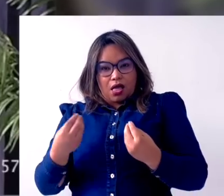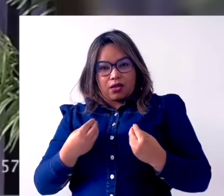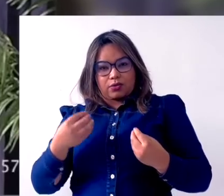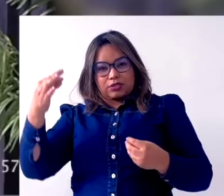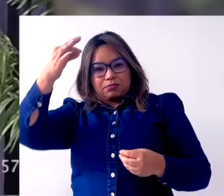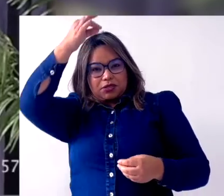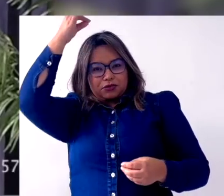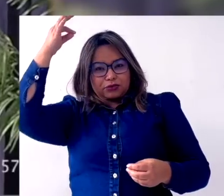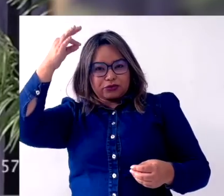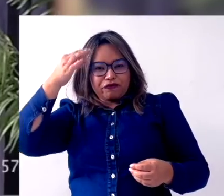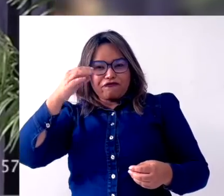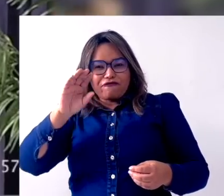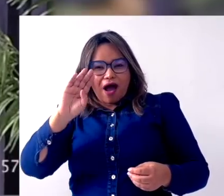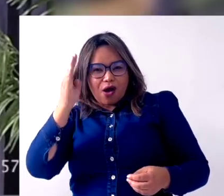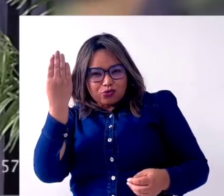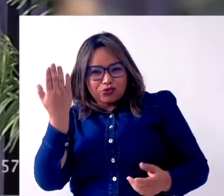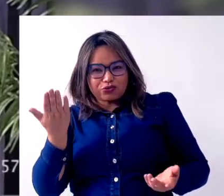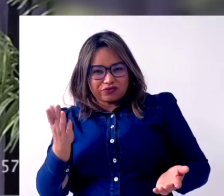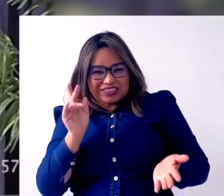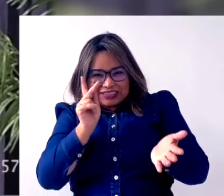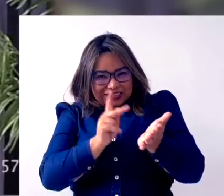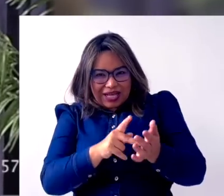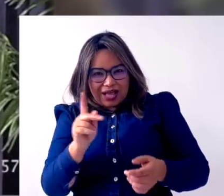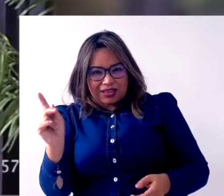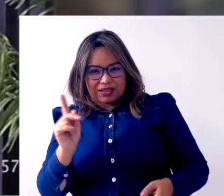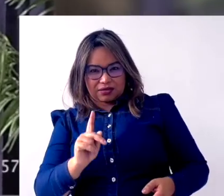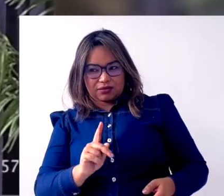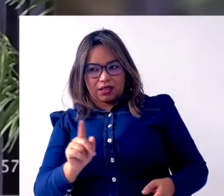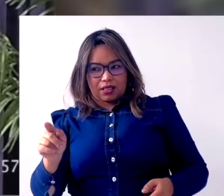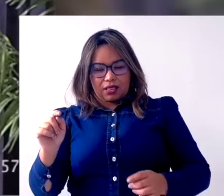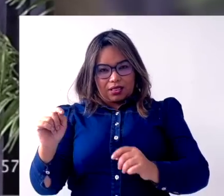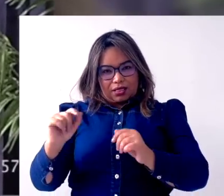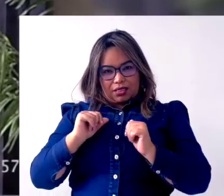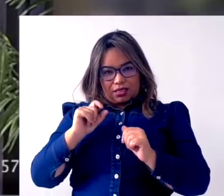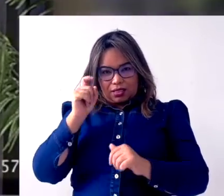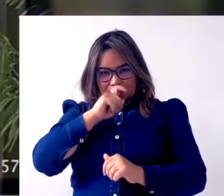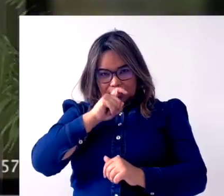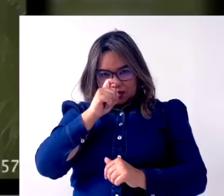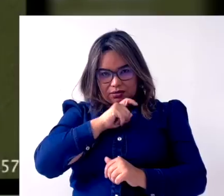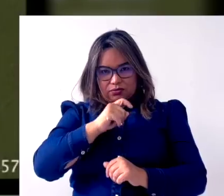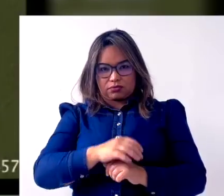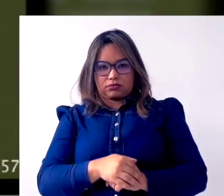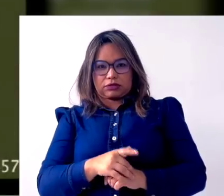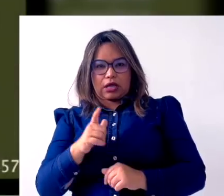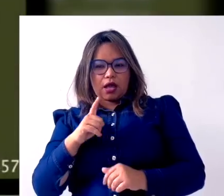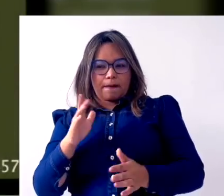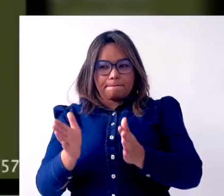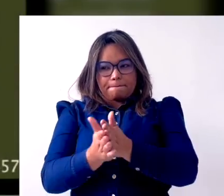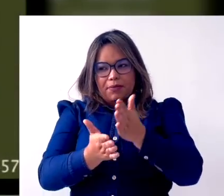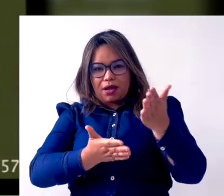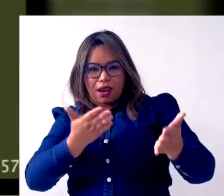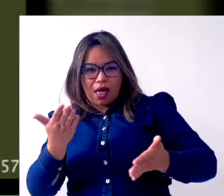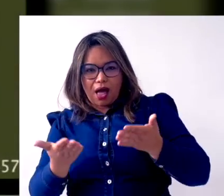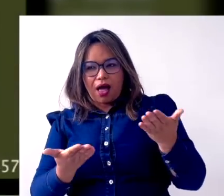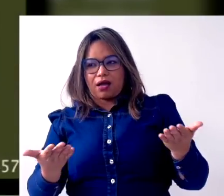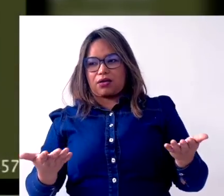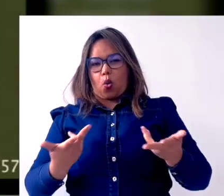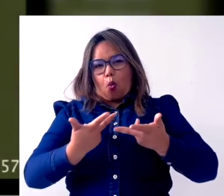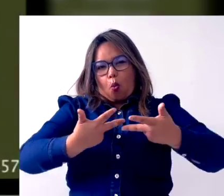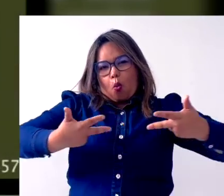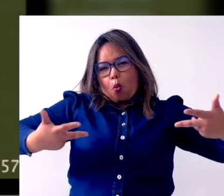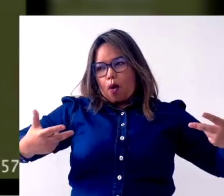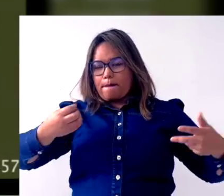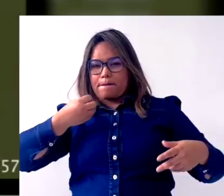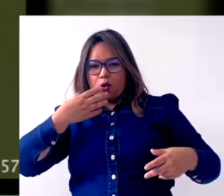espírito. E é um espírito enganoso, e é cheio de milagres e sinais e maravilhas.